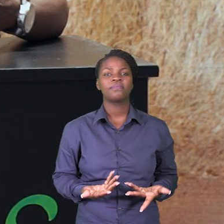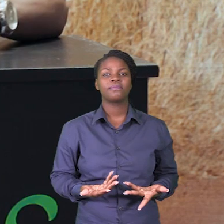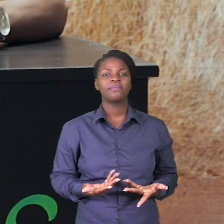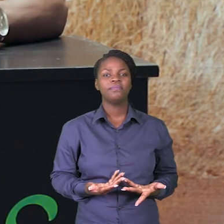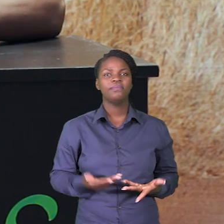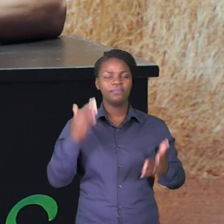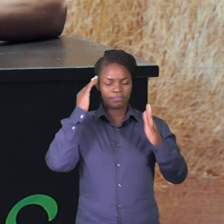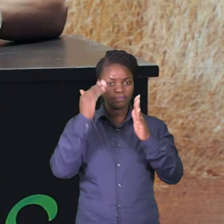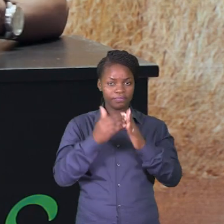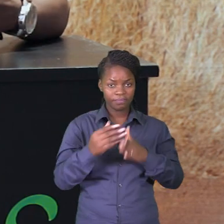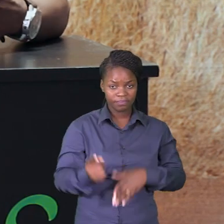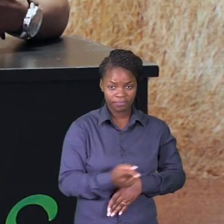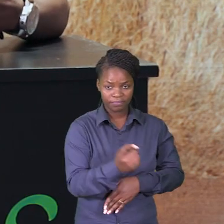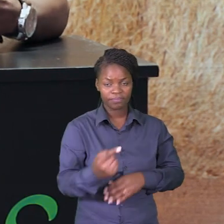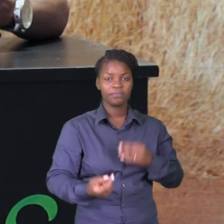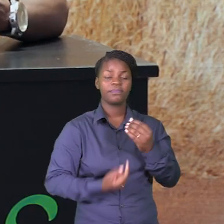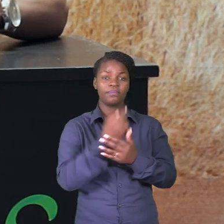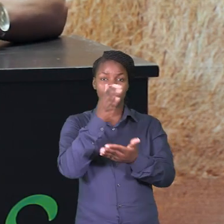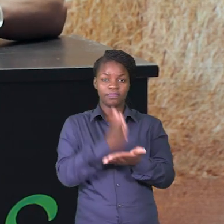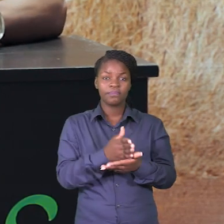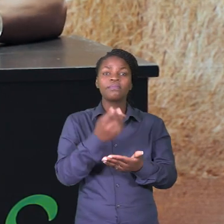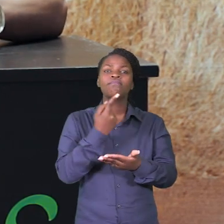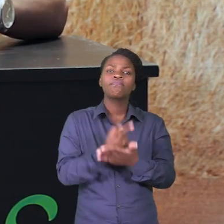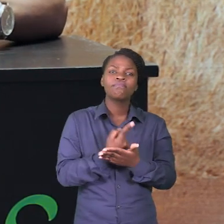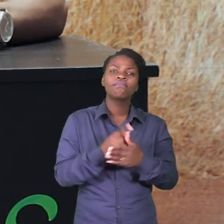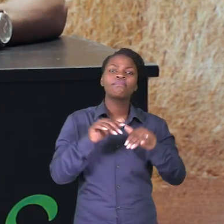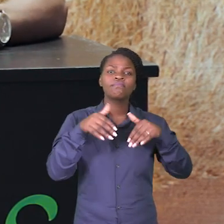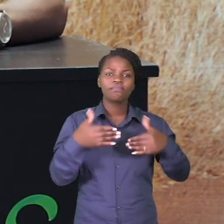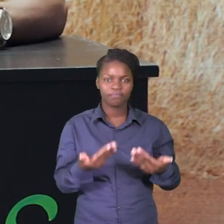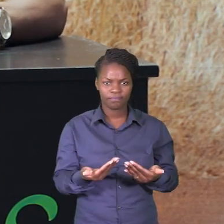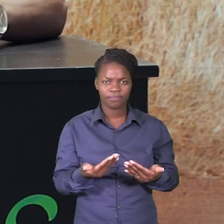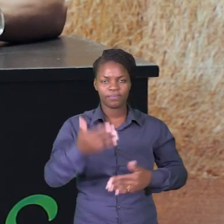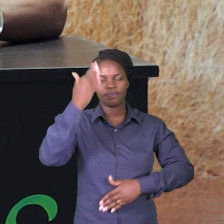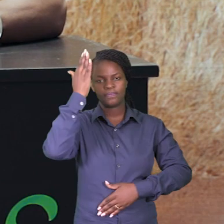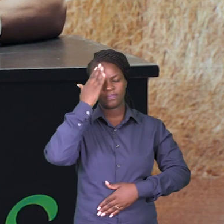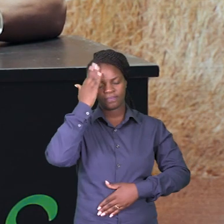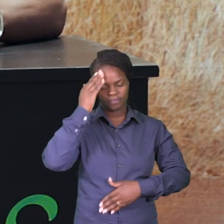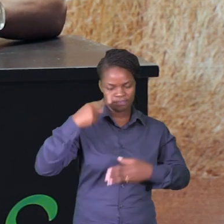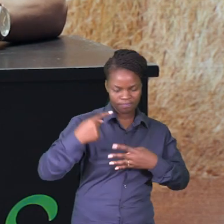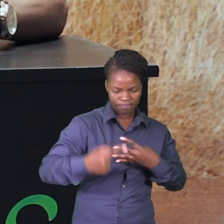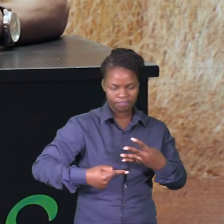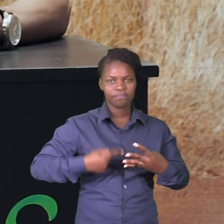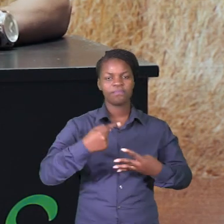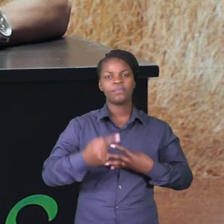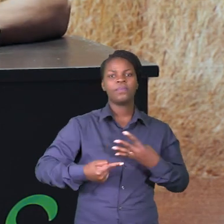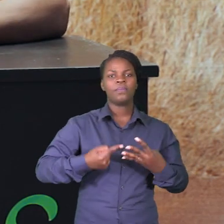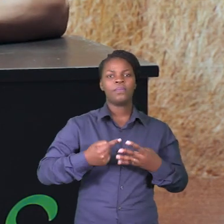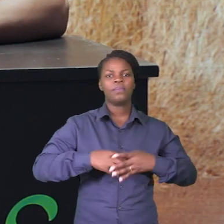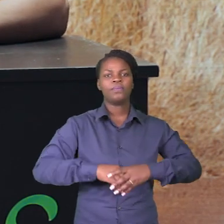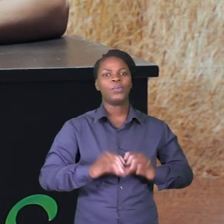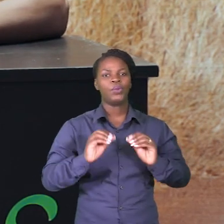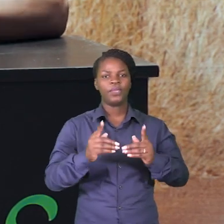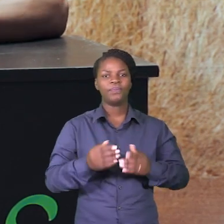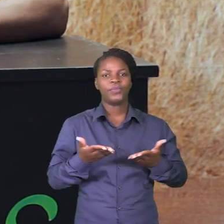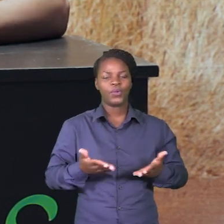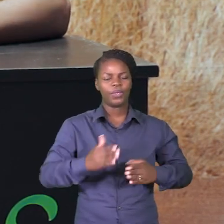tipos de crime Então para que este mecanismo seja efetivo é importante que estes aspectos sejam tidos em na sua